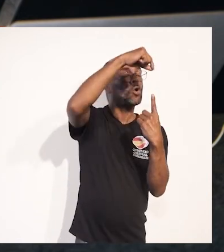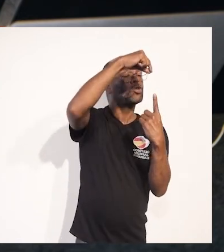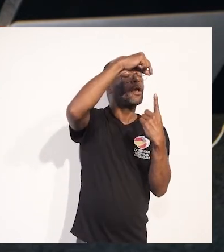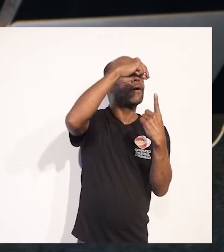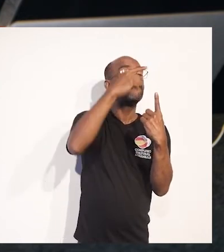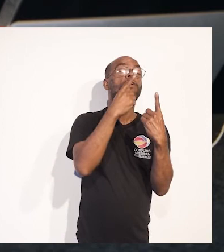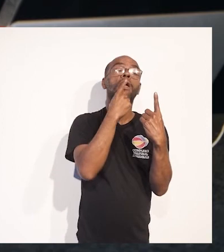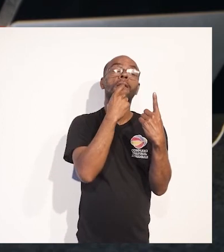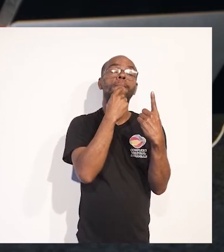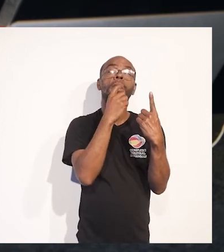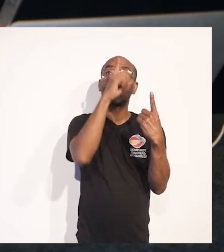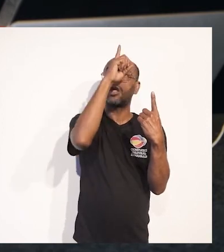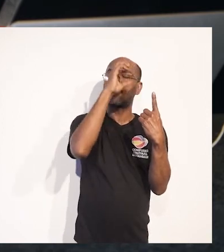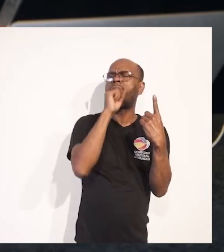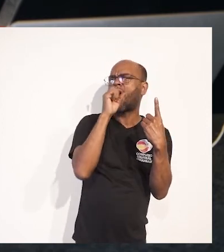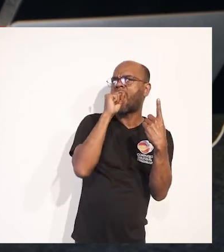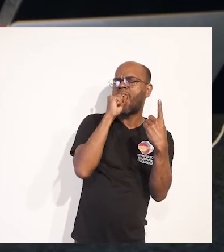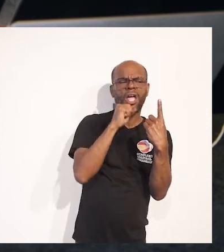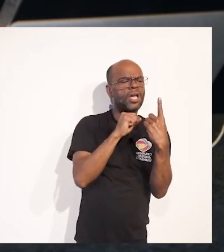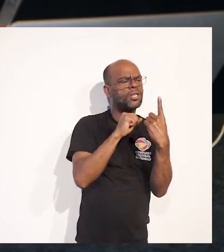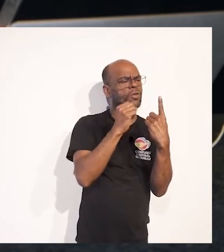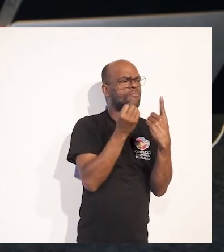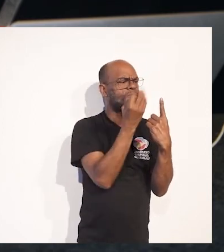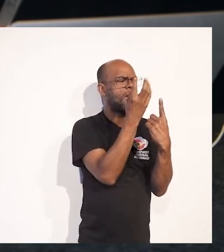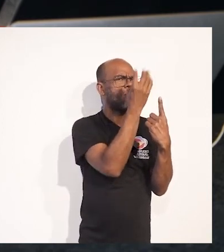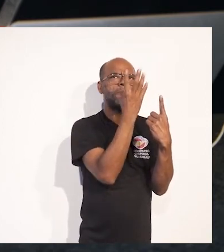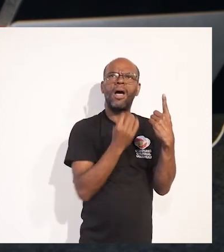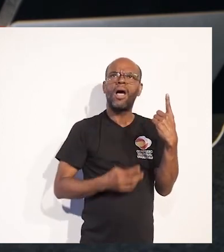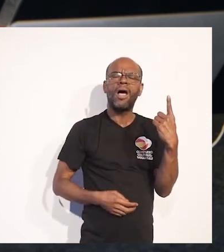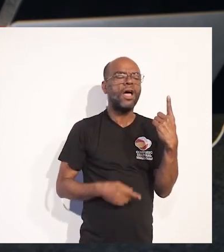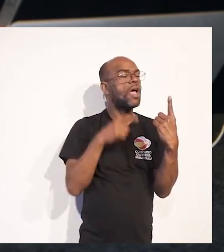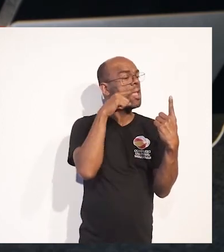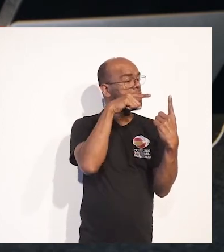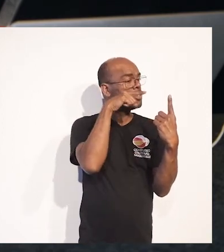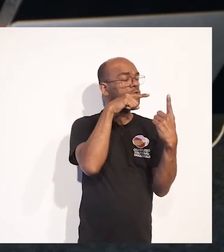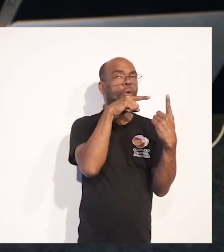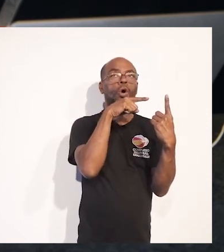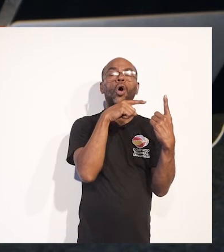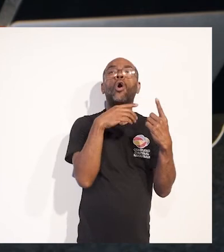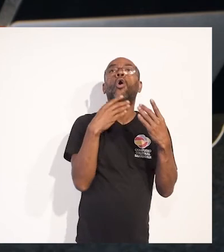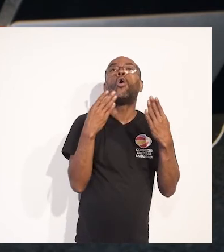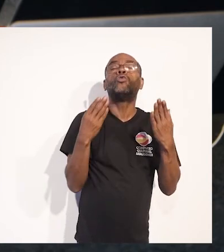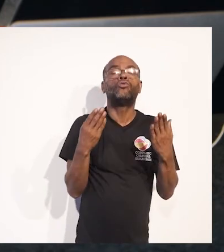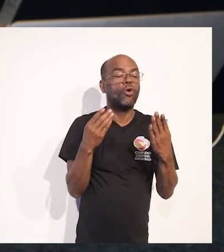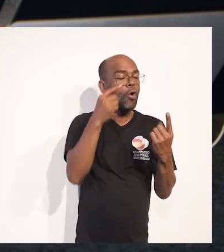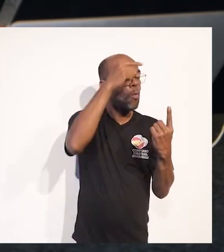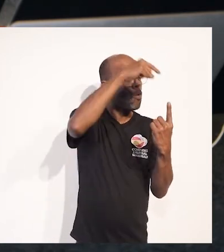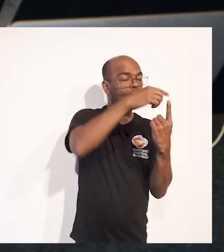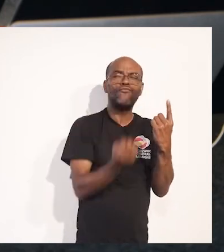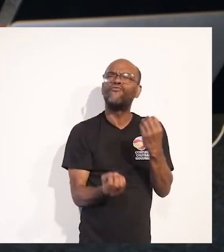pontas, um vermelho laranjado, quando elas ficam flamejando. É justamente isso, onde o